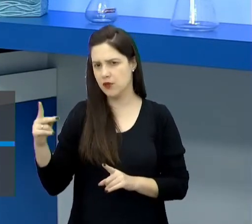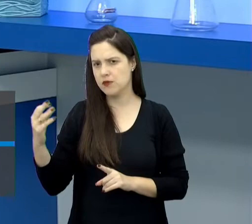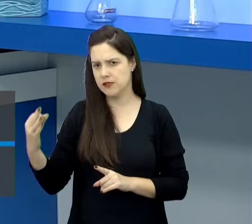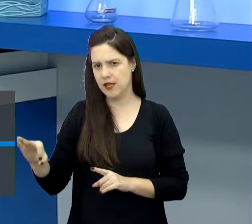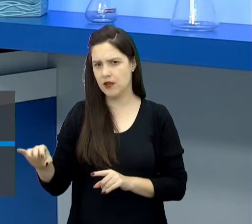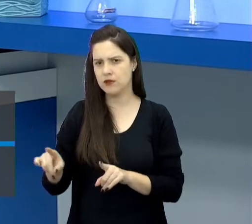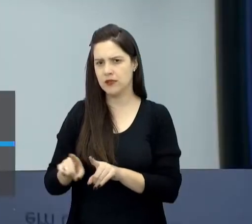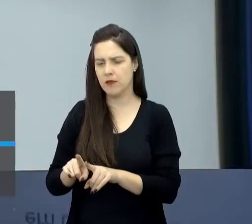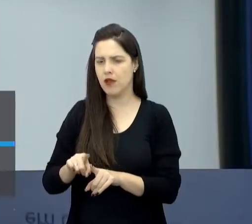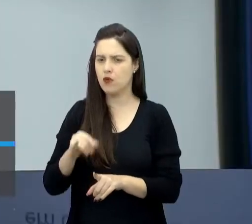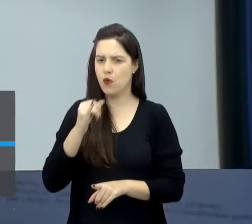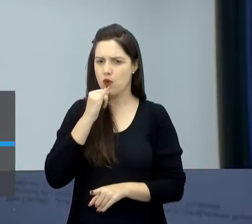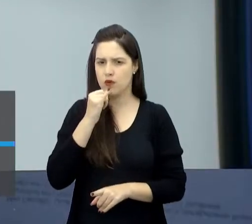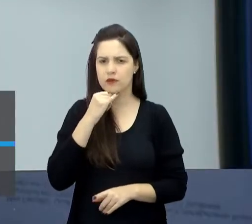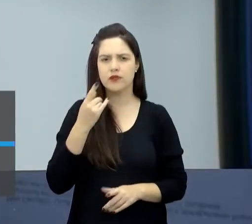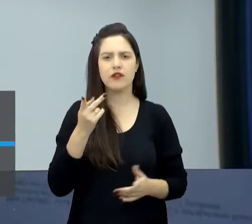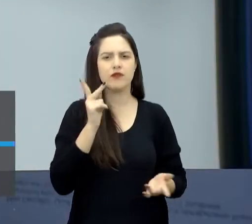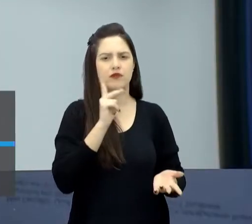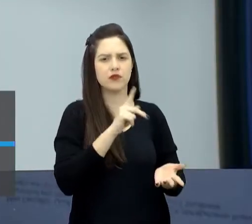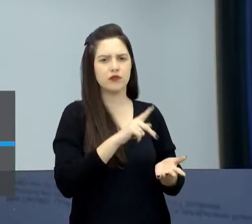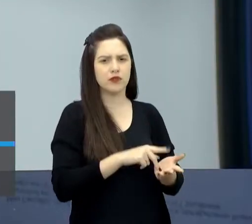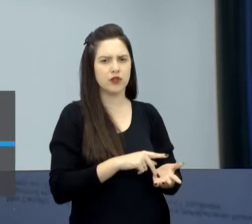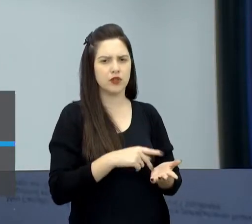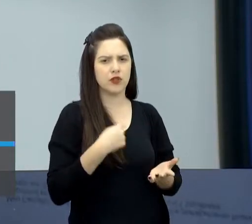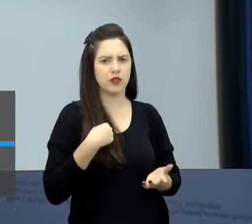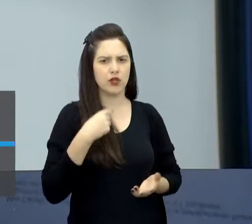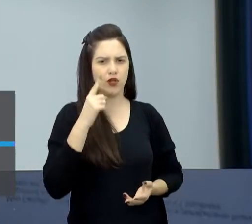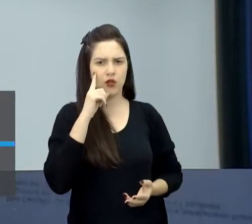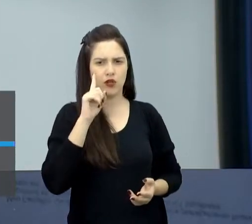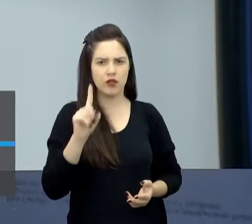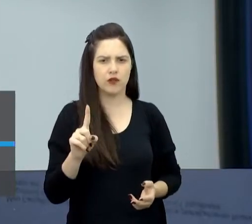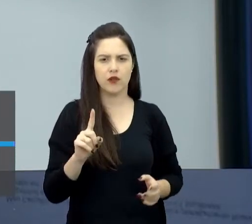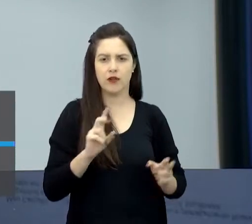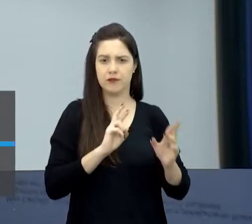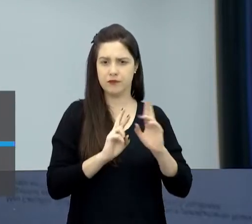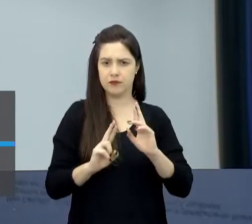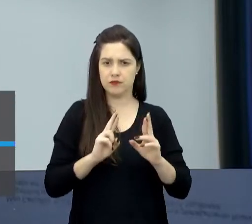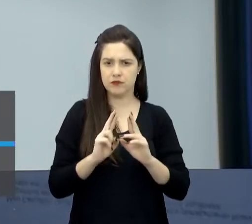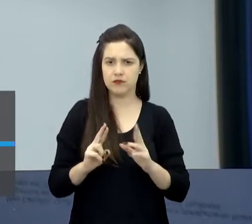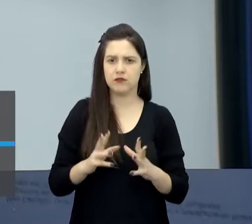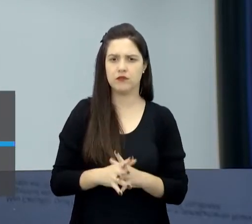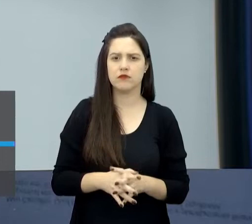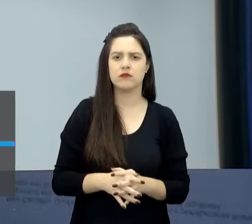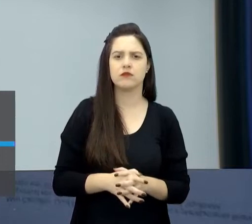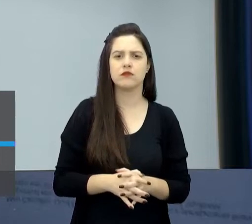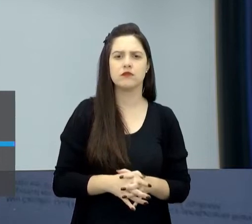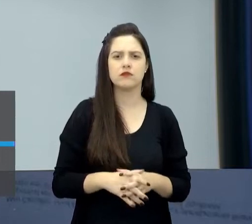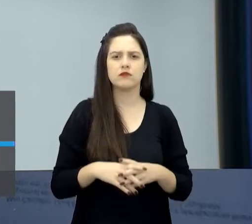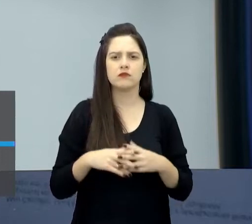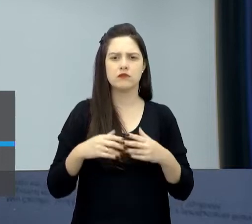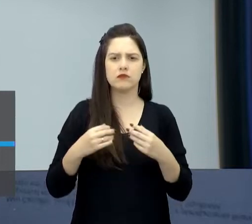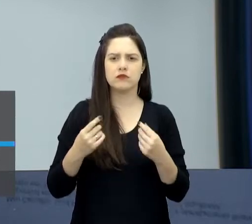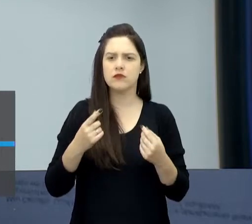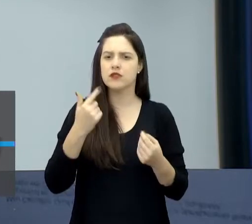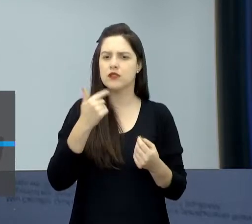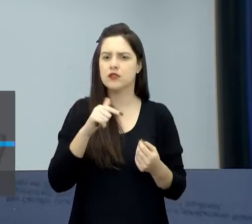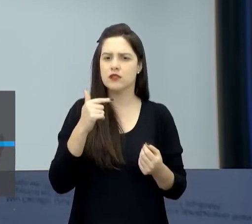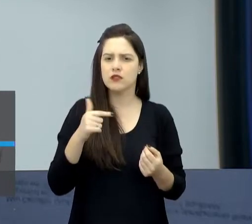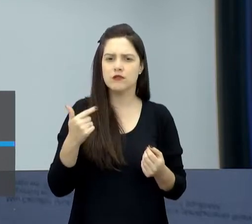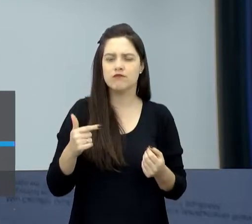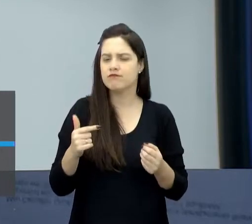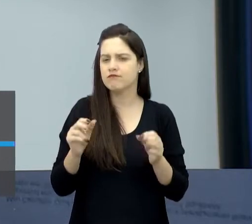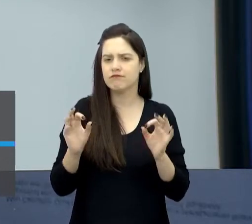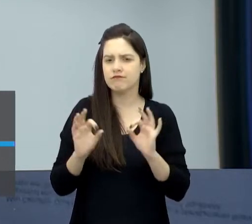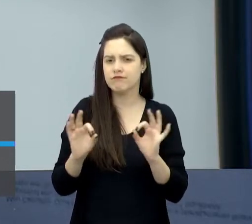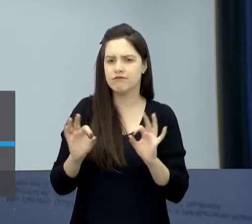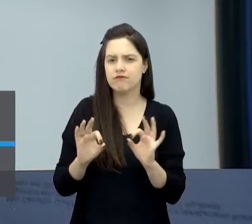exemplos. Exato. Na verdade, eu li alguns livros relacionados à questão de finanças. Eu não sigo nada